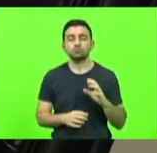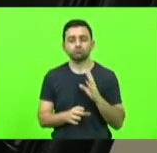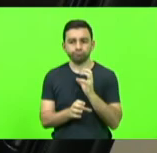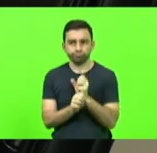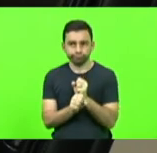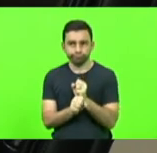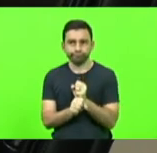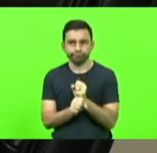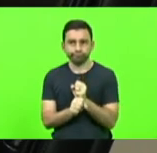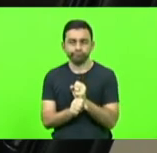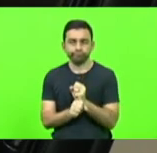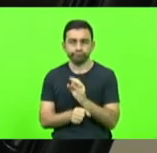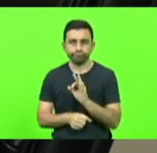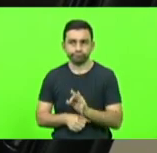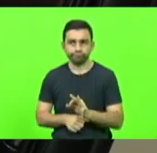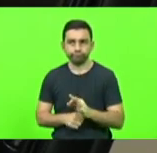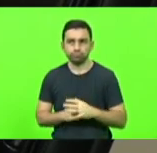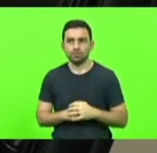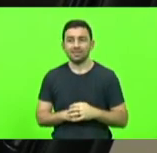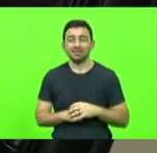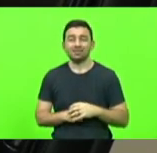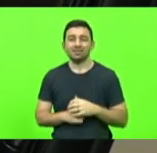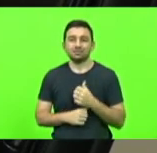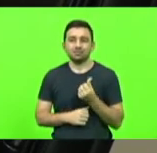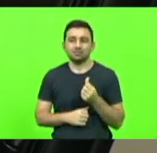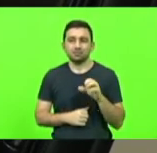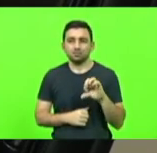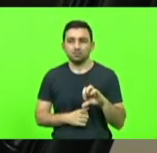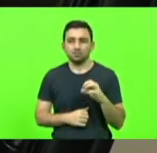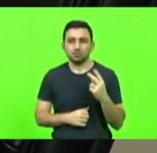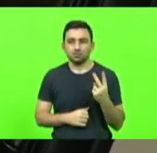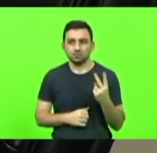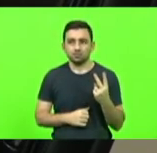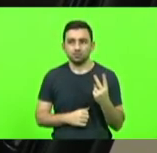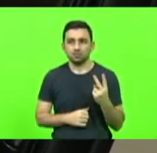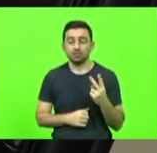692. Desses 692,